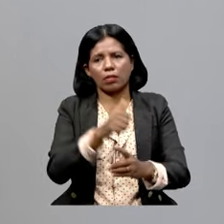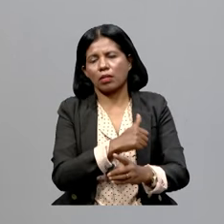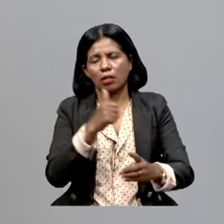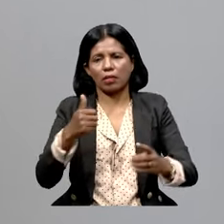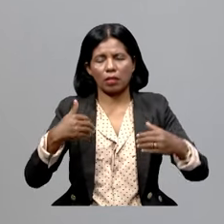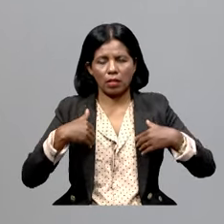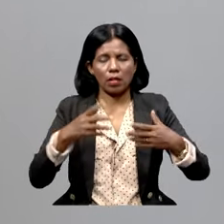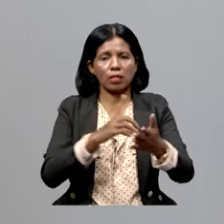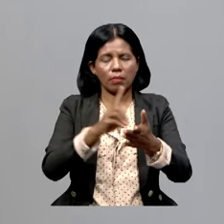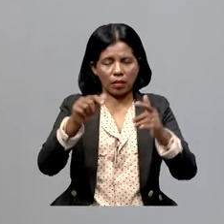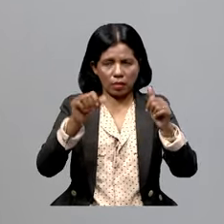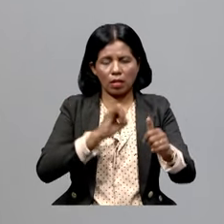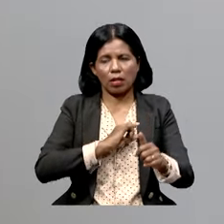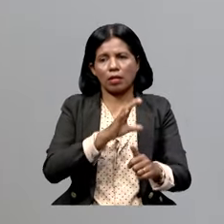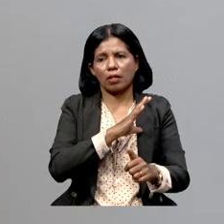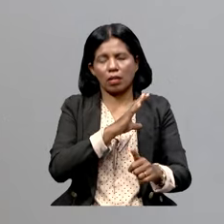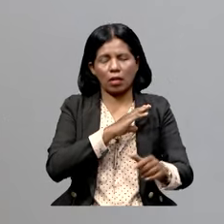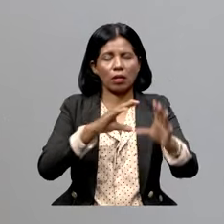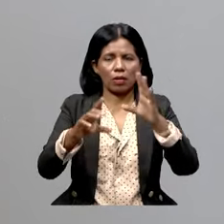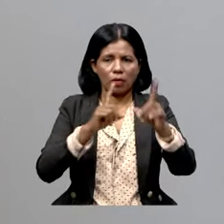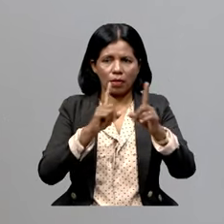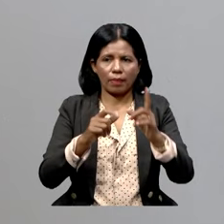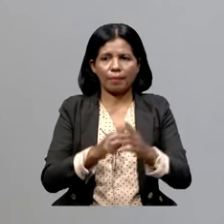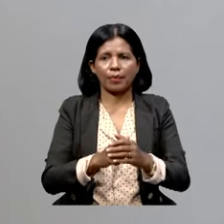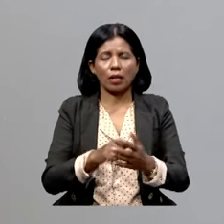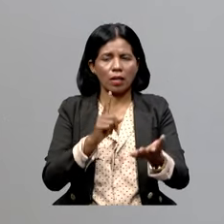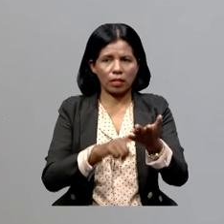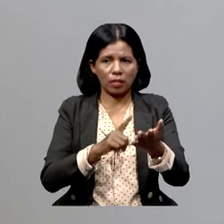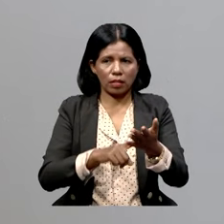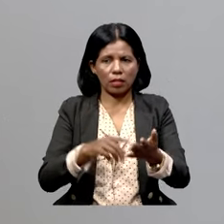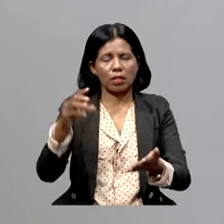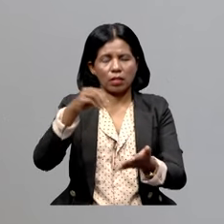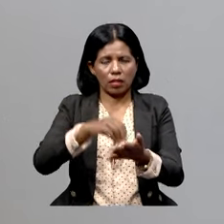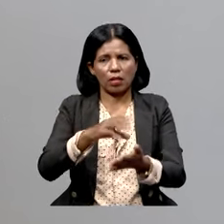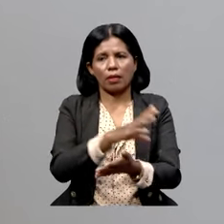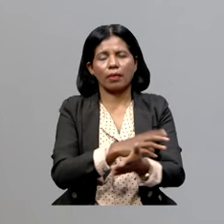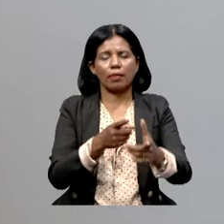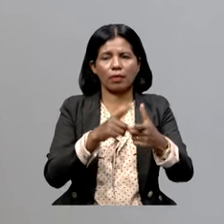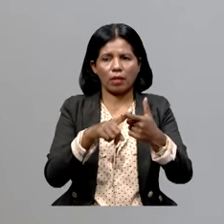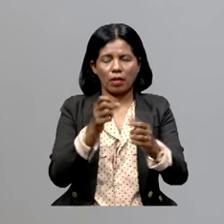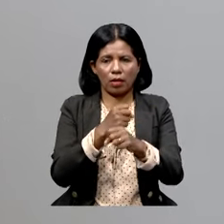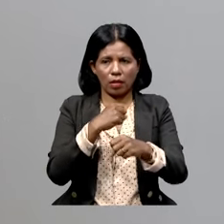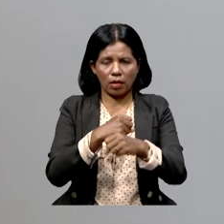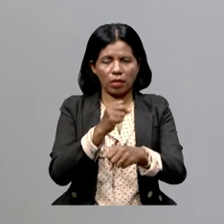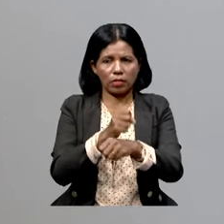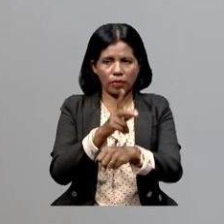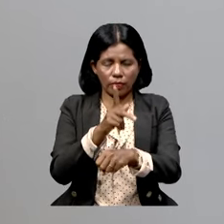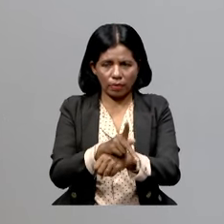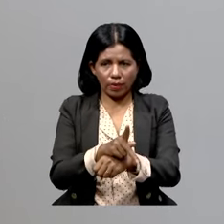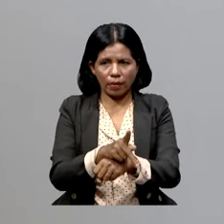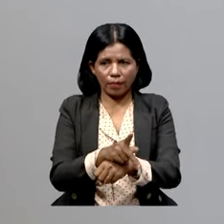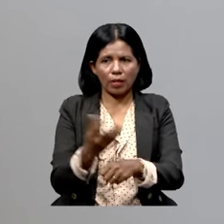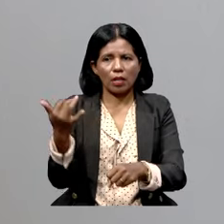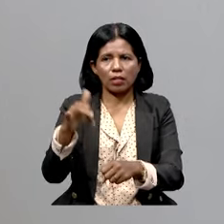ya semana idane, hau hen hela confirmação. Discussão preliminar, nebe maka haloho se fope,